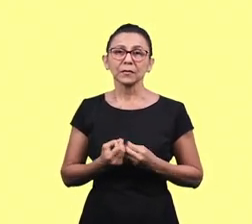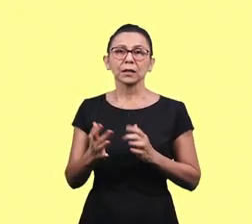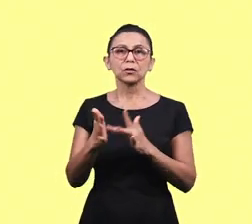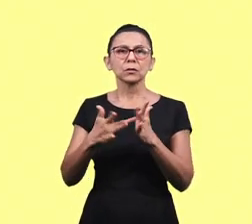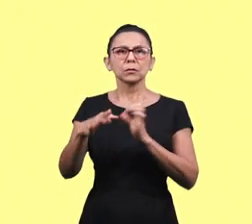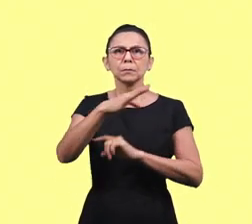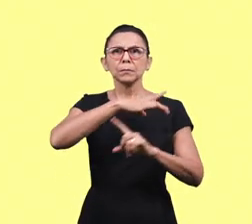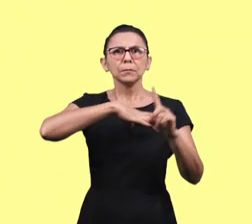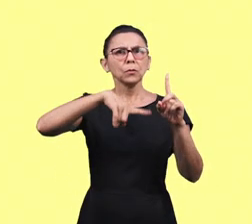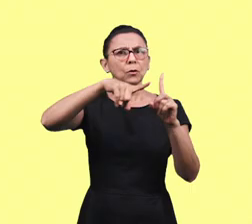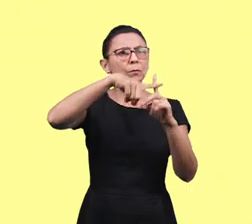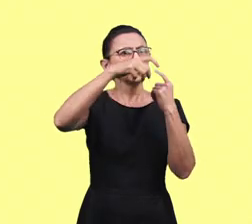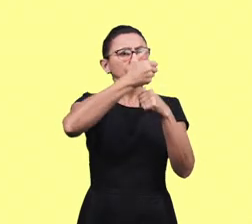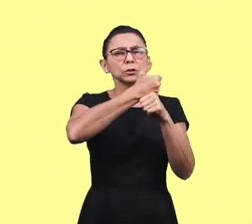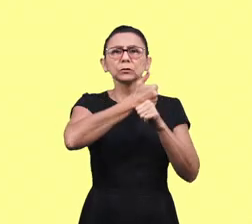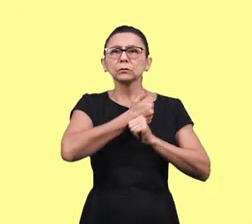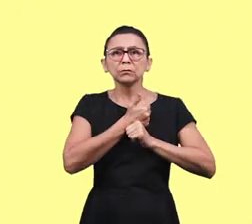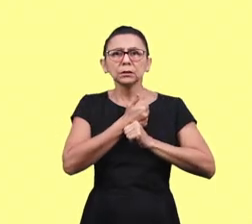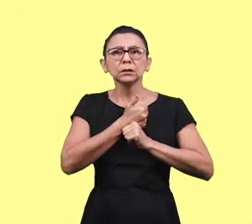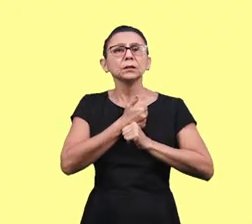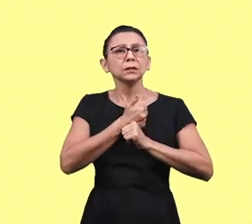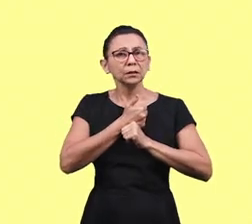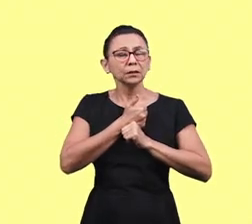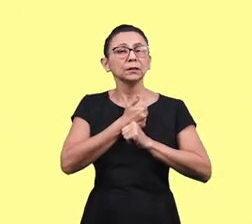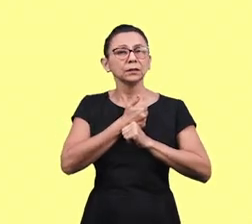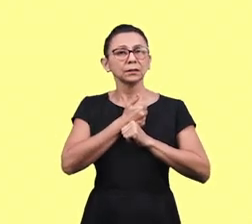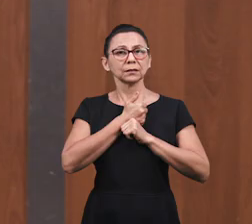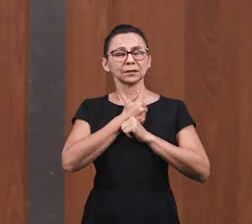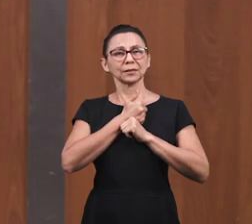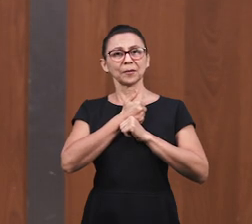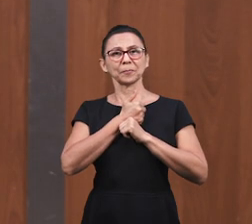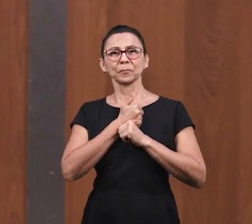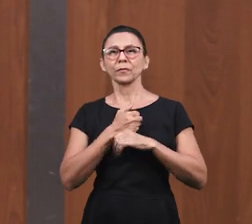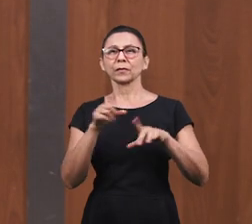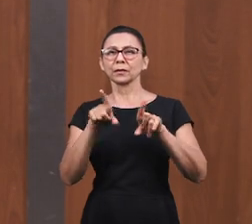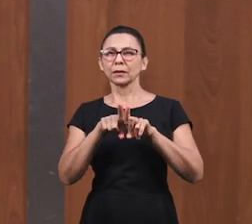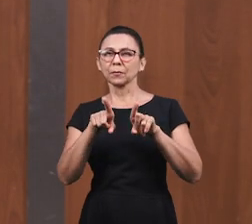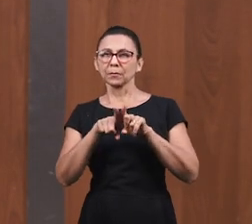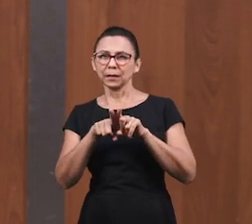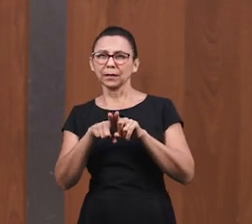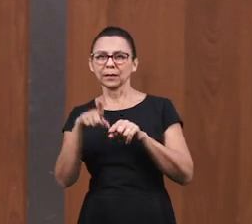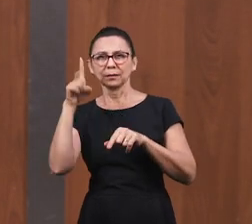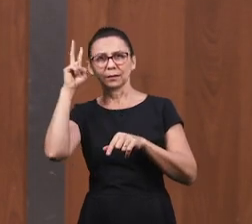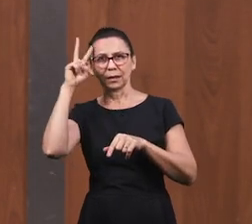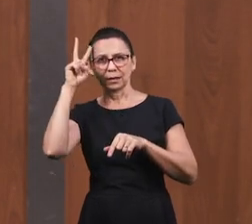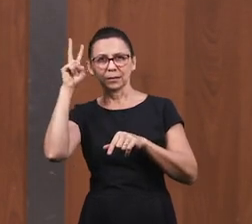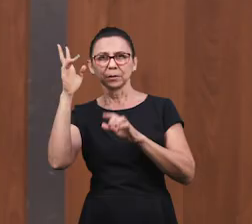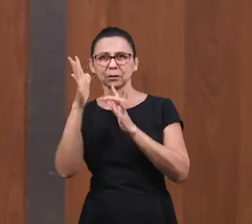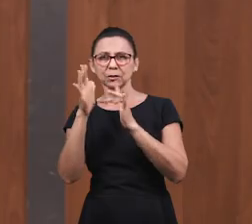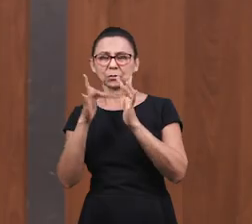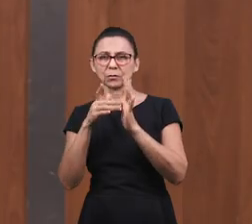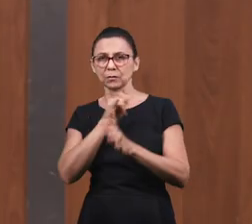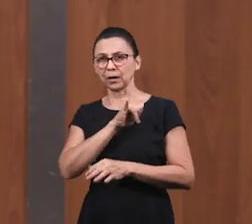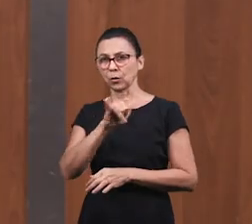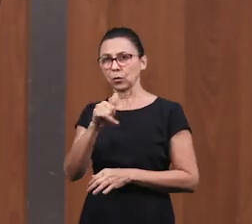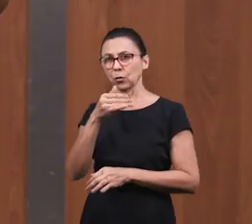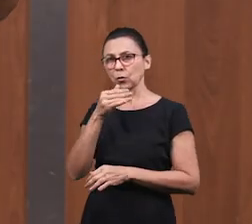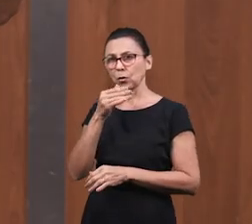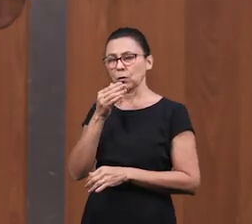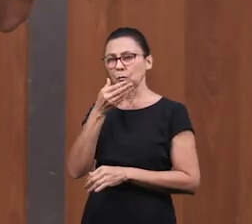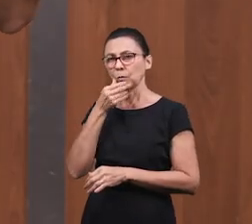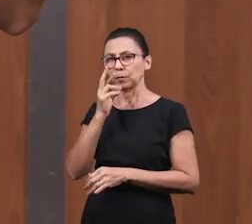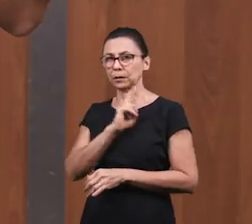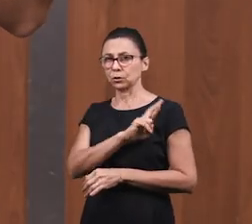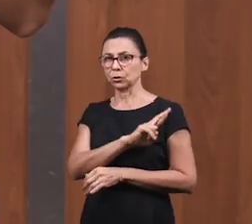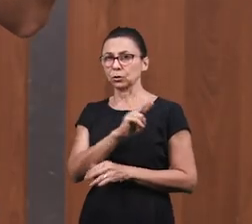vidas. Ele deu a sua vida por nós. Assim como aqueles devedores que Jesus contou naquela história para Simão,